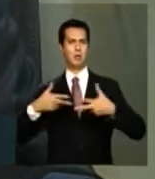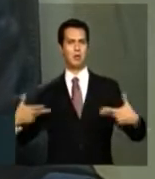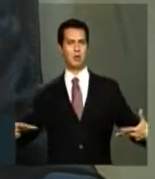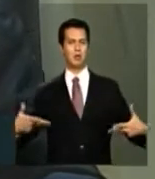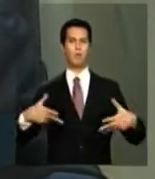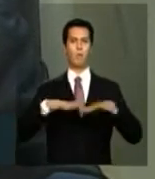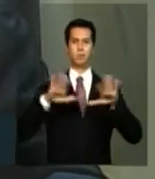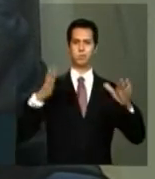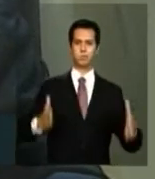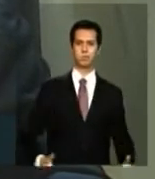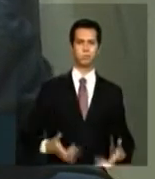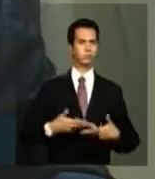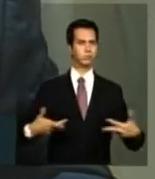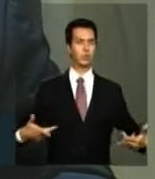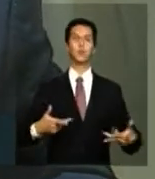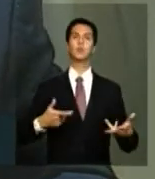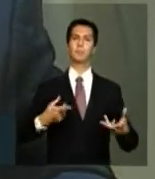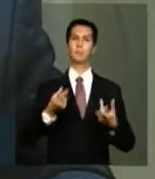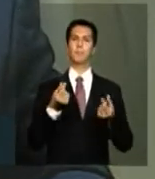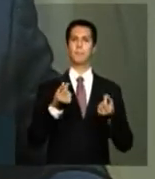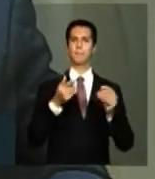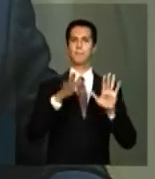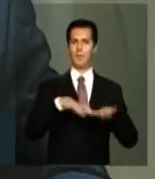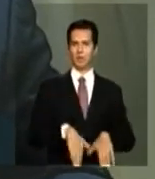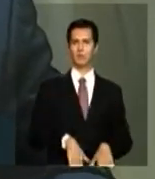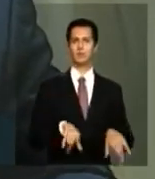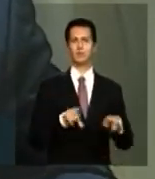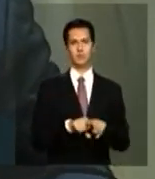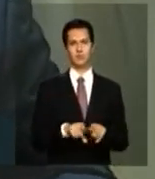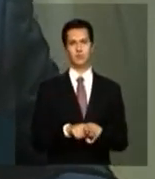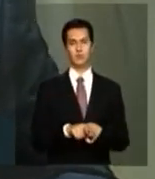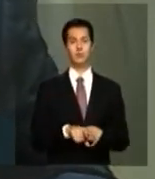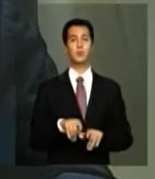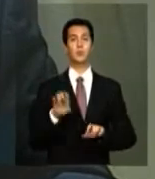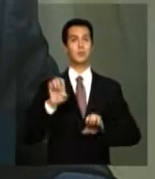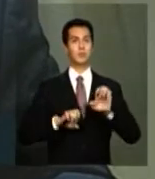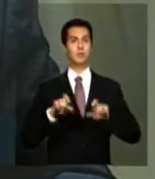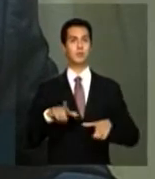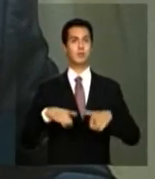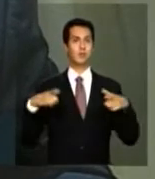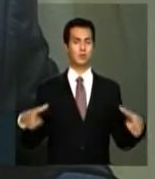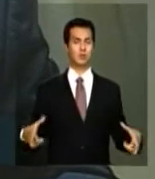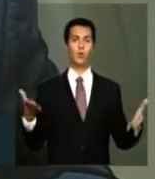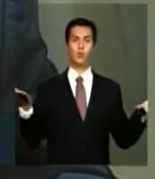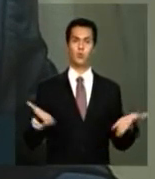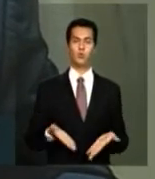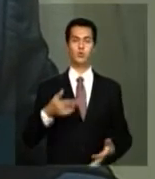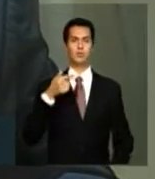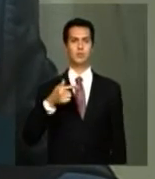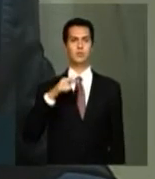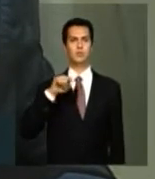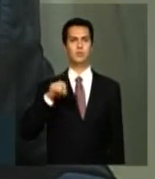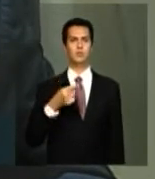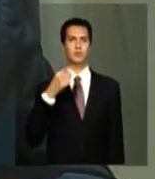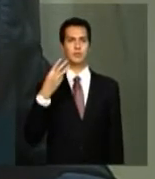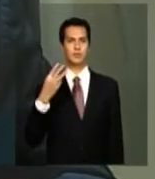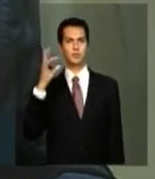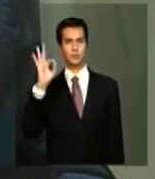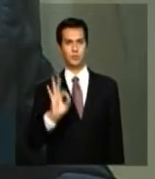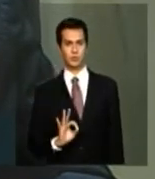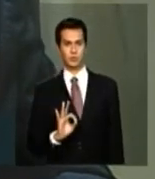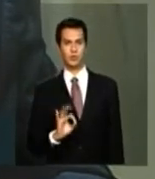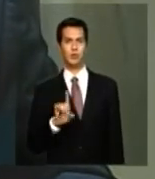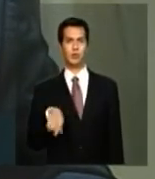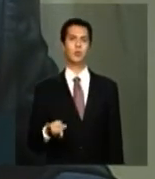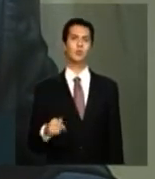reduzida então na no caso das grandes empresas a redução é hoje 7.3 ao ano é a taxa final